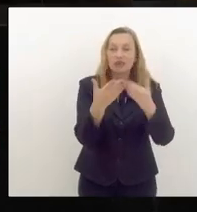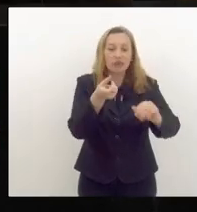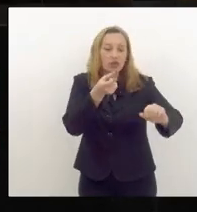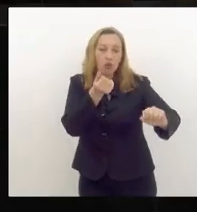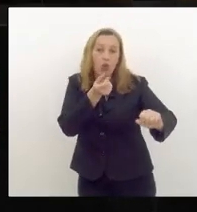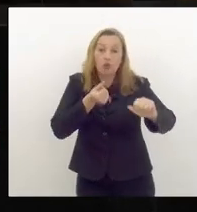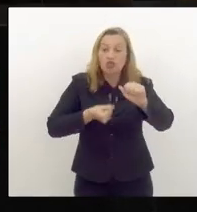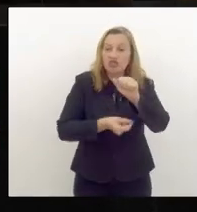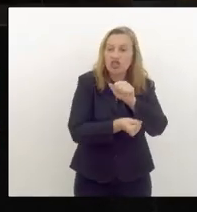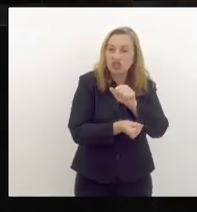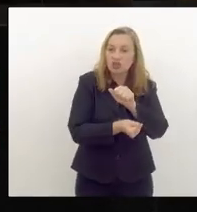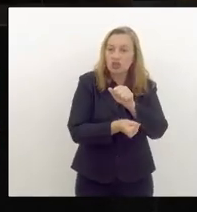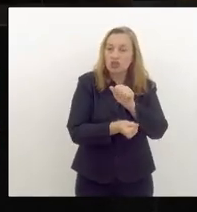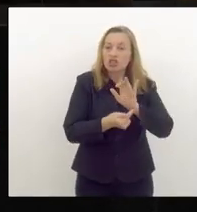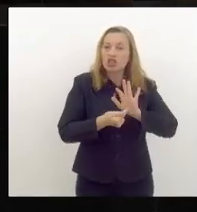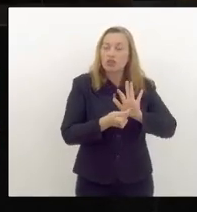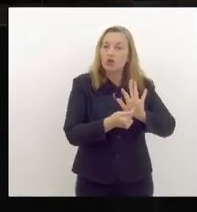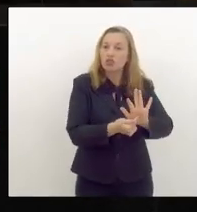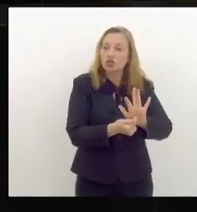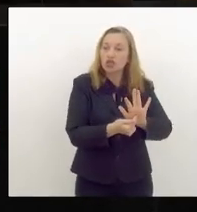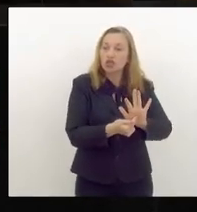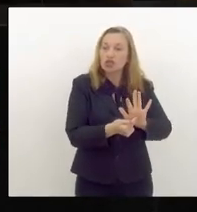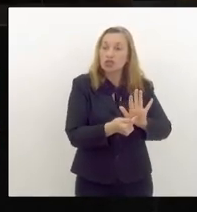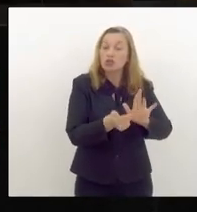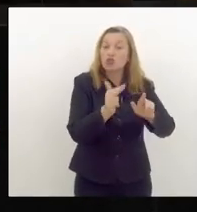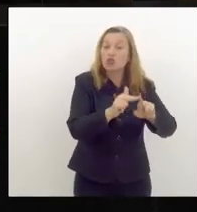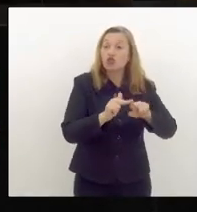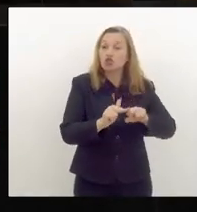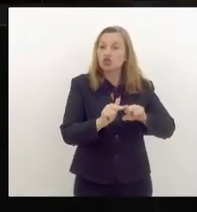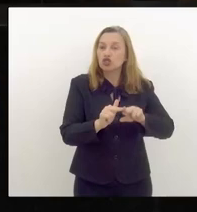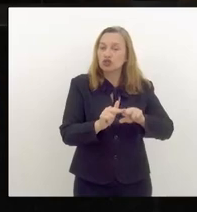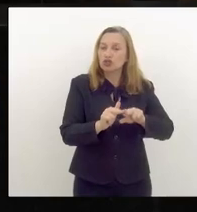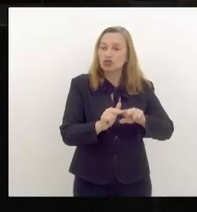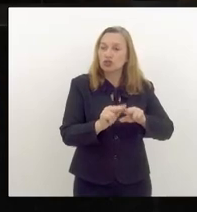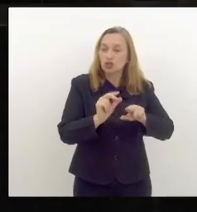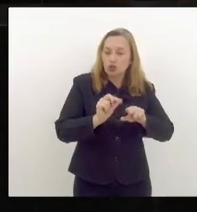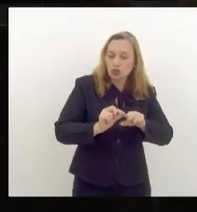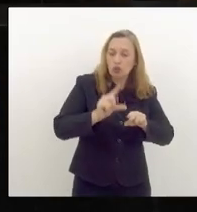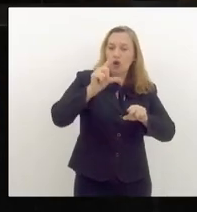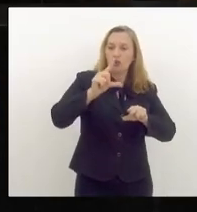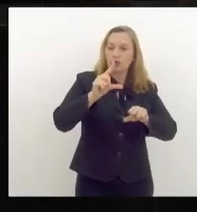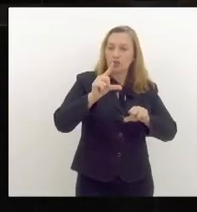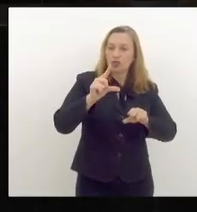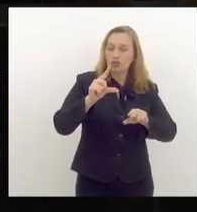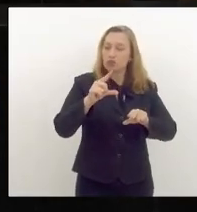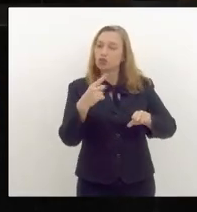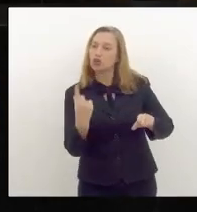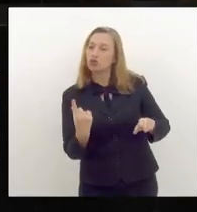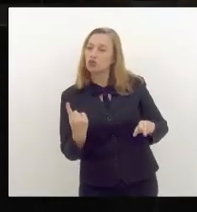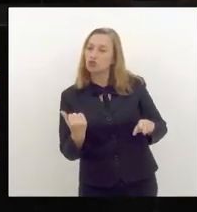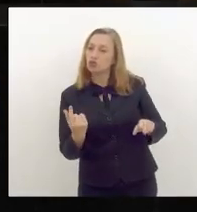investimento que justificasse esse aumento absurdo concedido no meio de uma pandemia